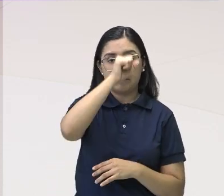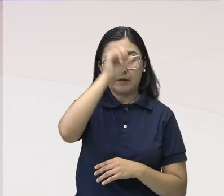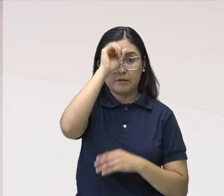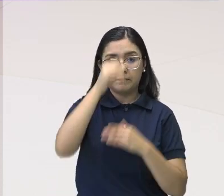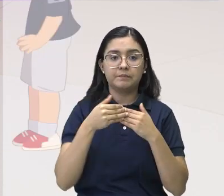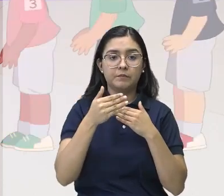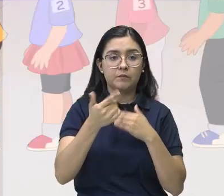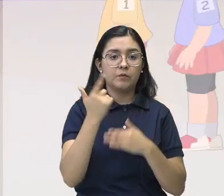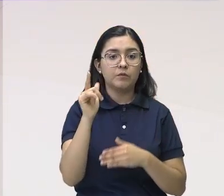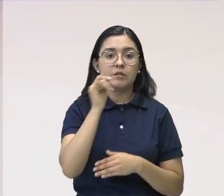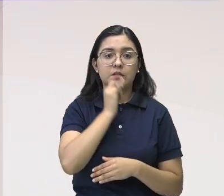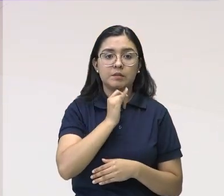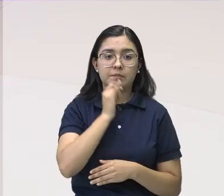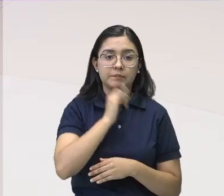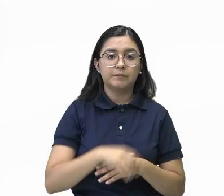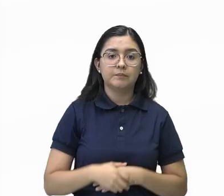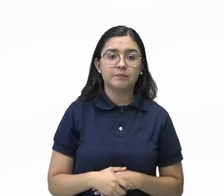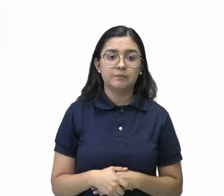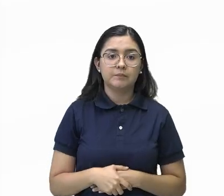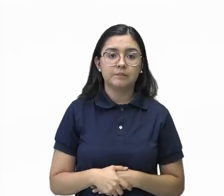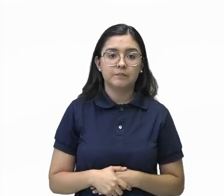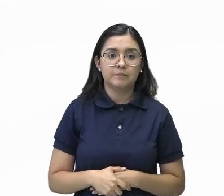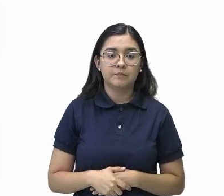ainda com um exemplo. Vamos lá.